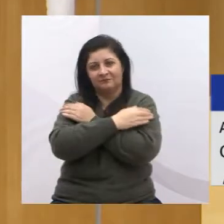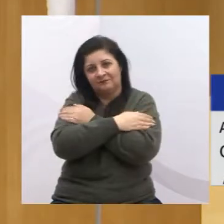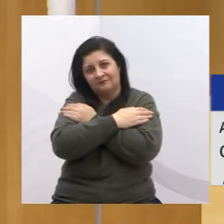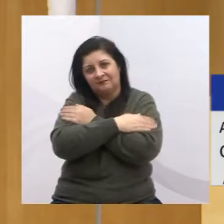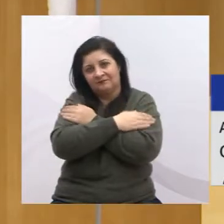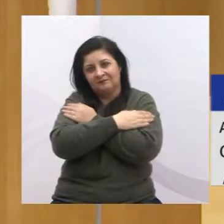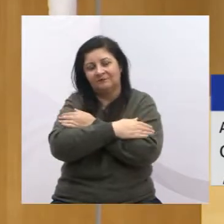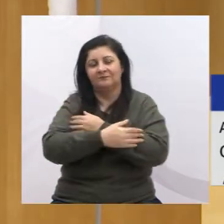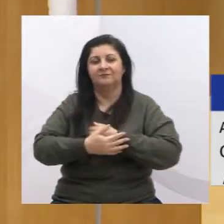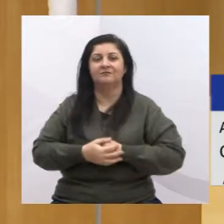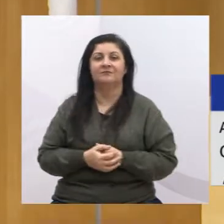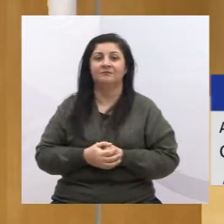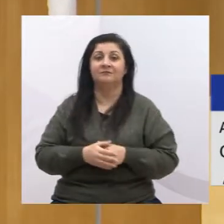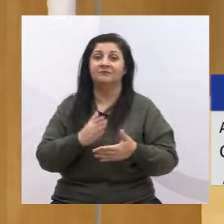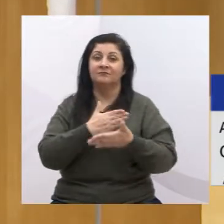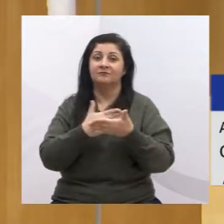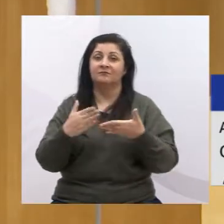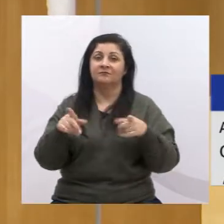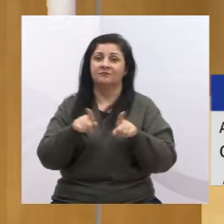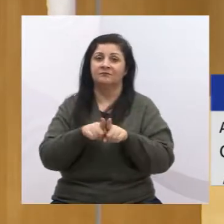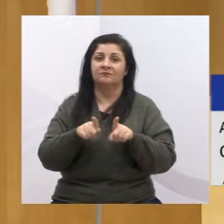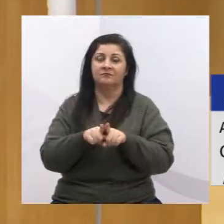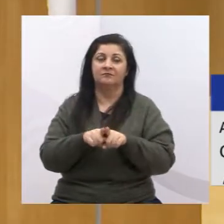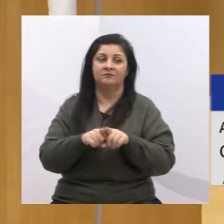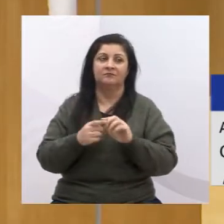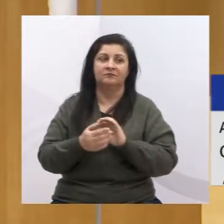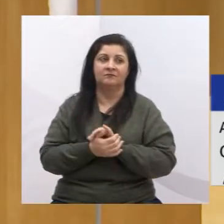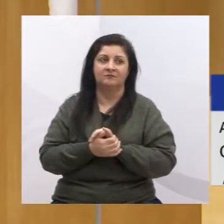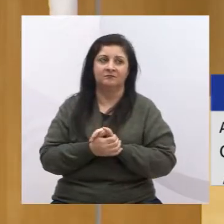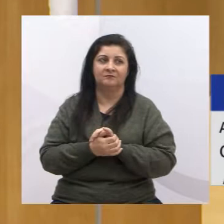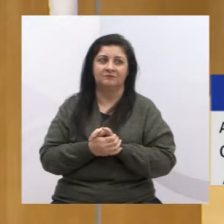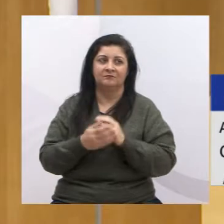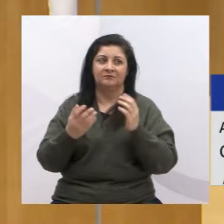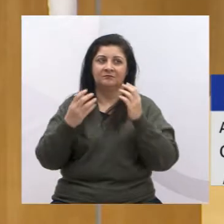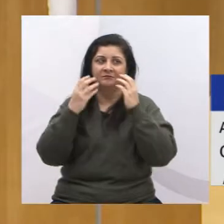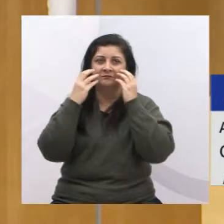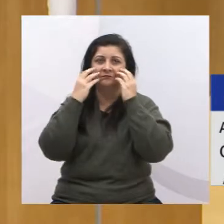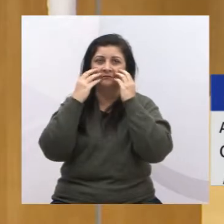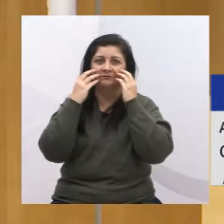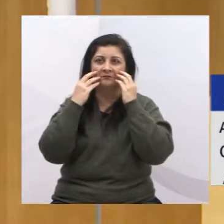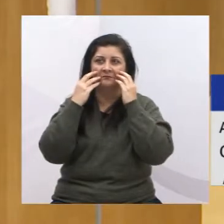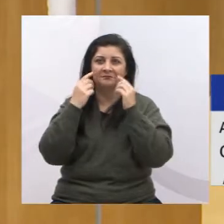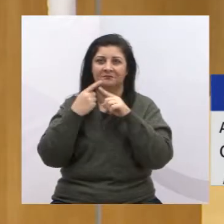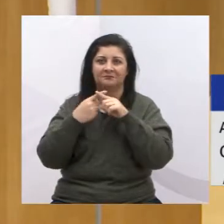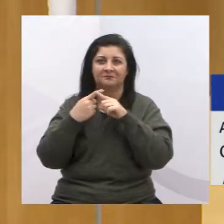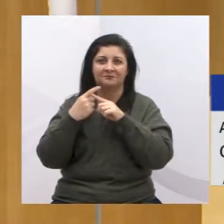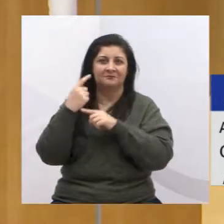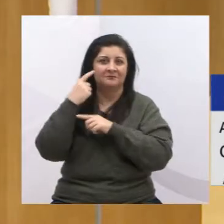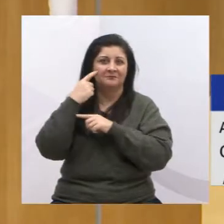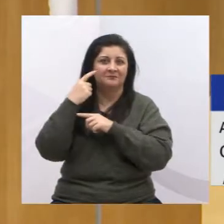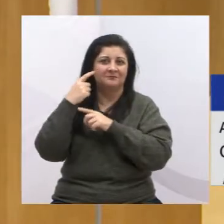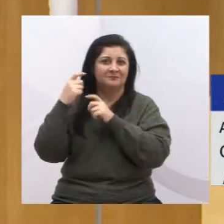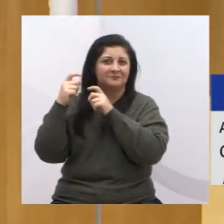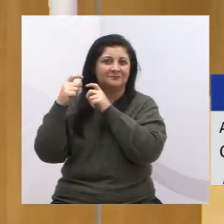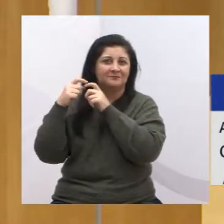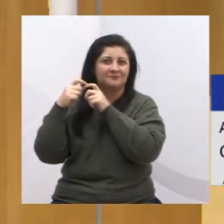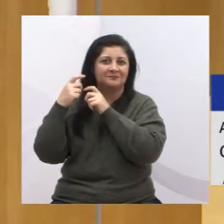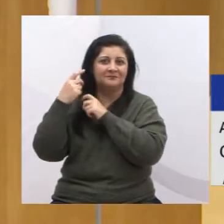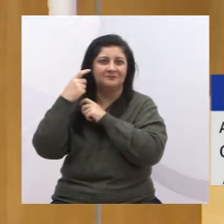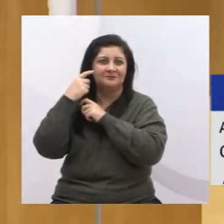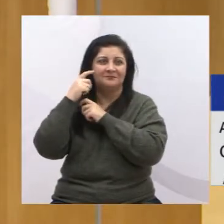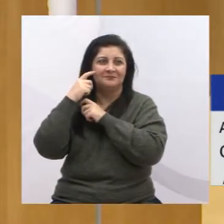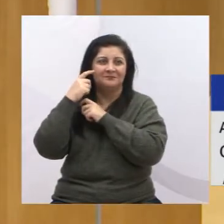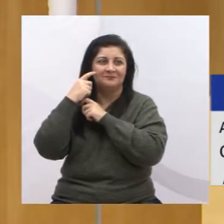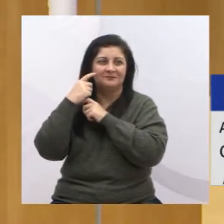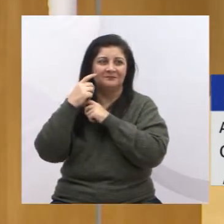Carlos? Quero começar aqui, talvez, estou com o rosto meio anestesiado, Roninha, fiz um tratamento dentário antes da sessão